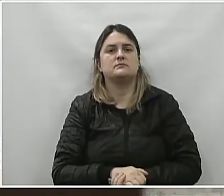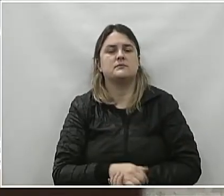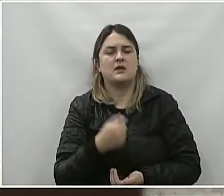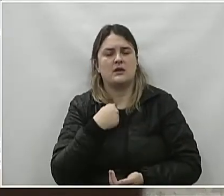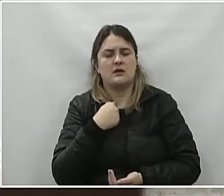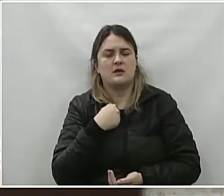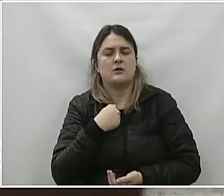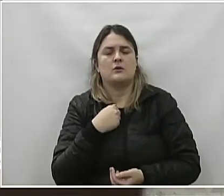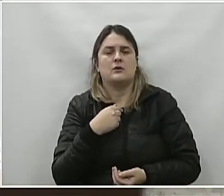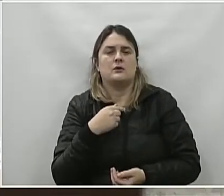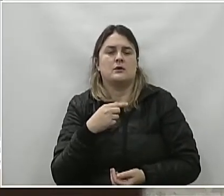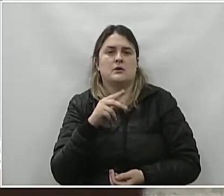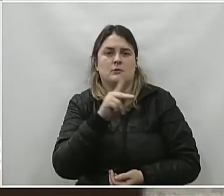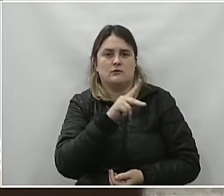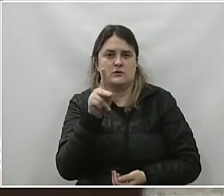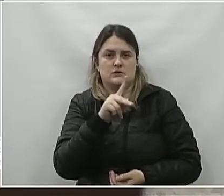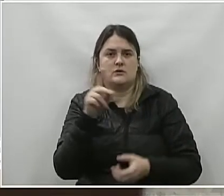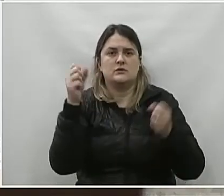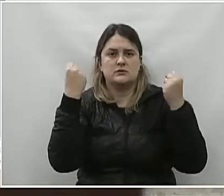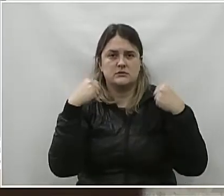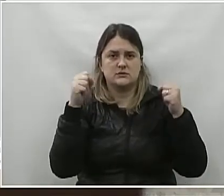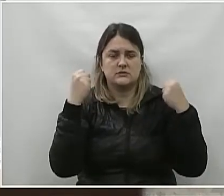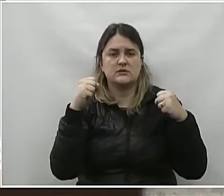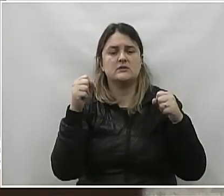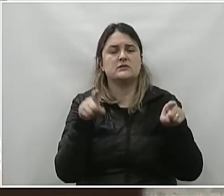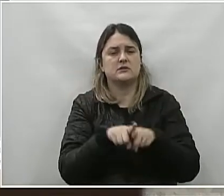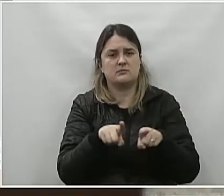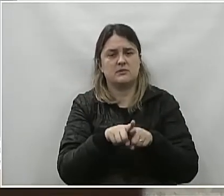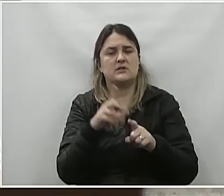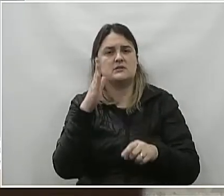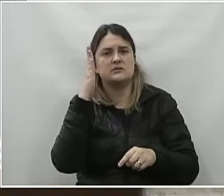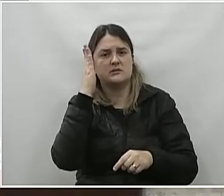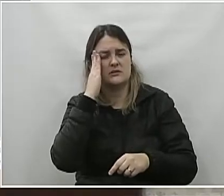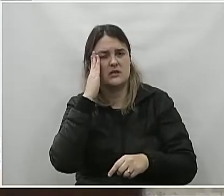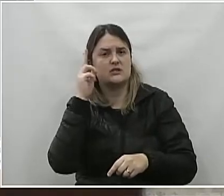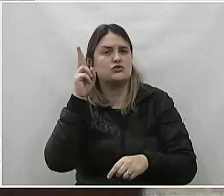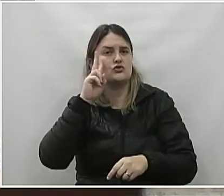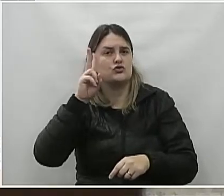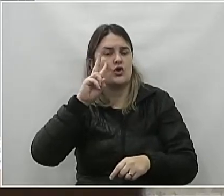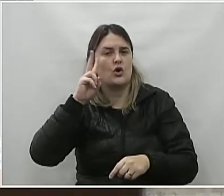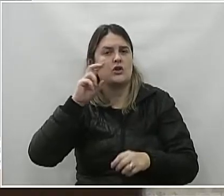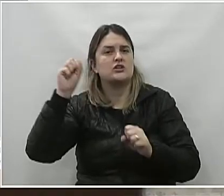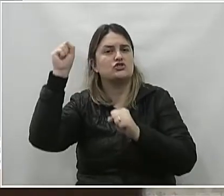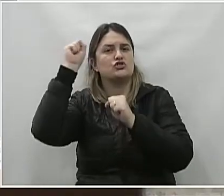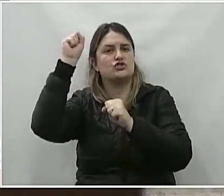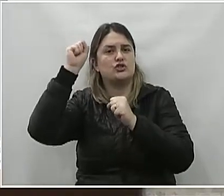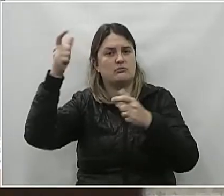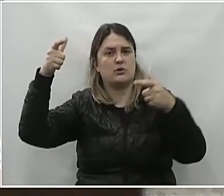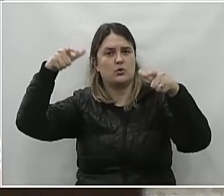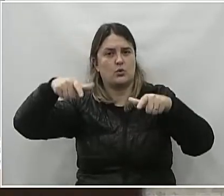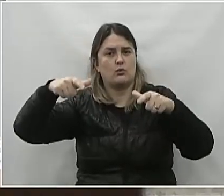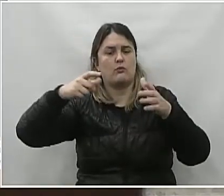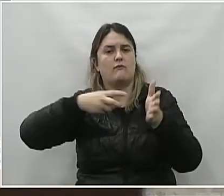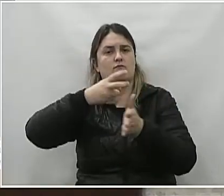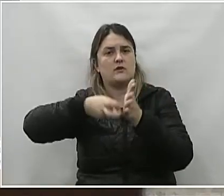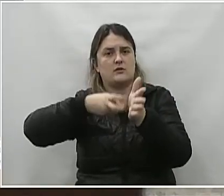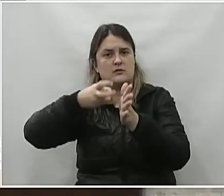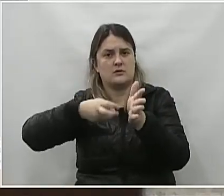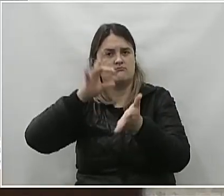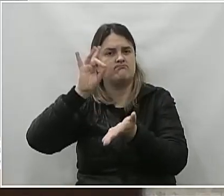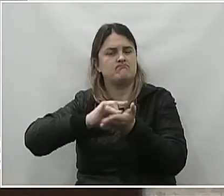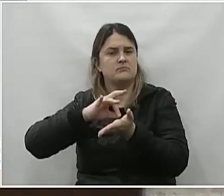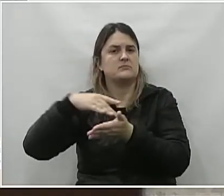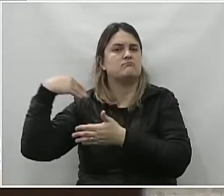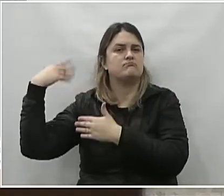Eu, particularmente, como professor educador físico, também sei a história do nosso esporte local, que foi concretizado ao